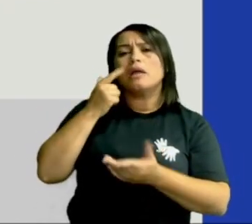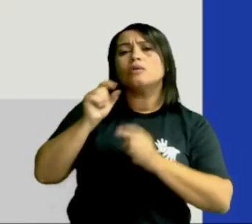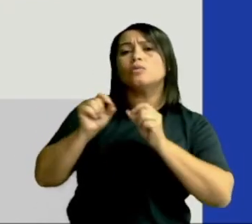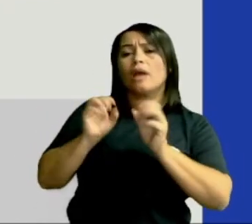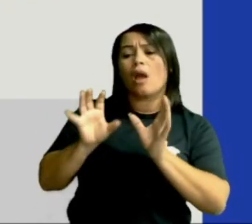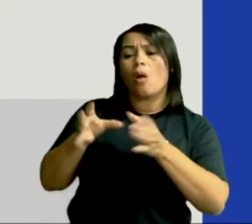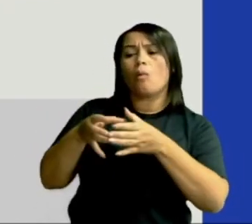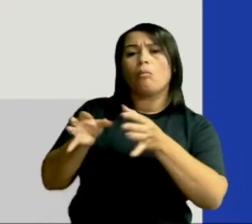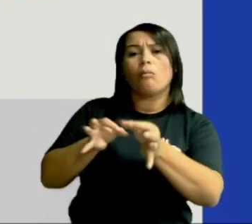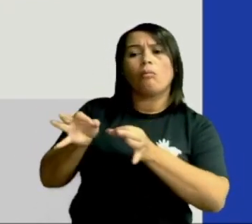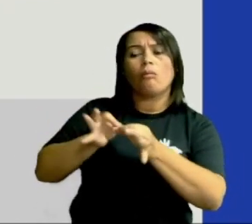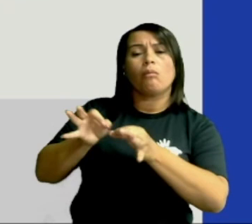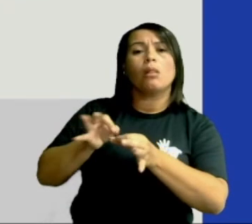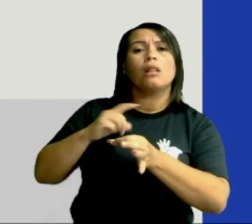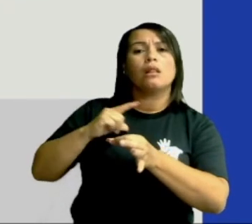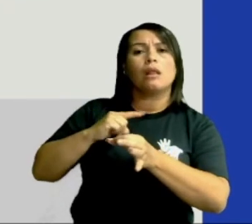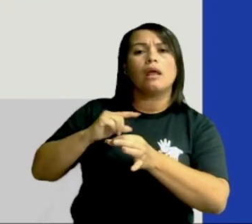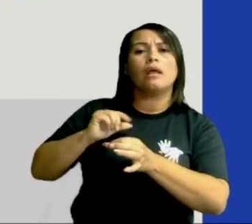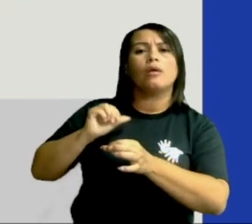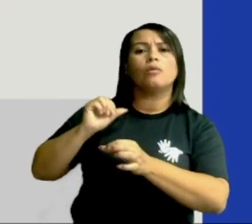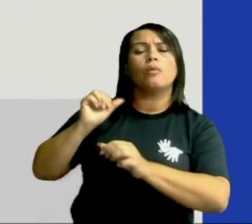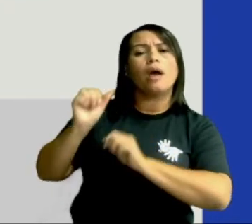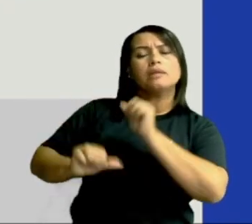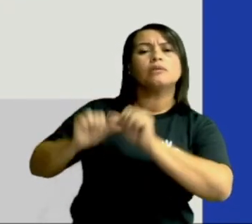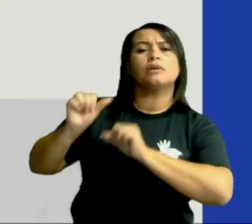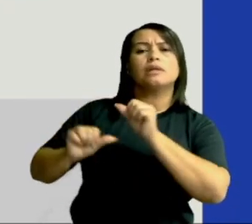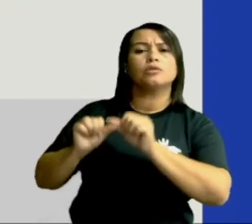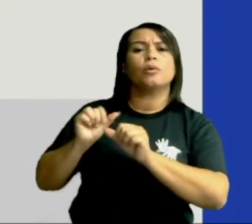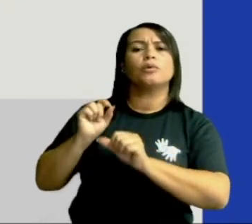de alterações